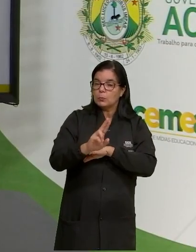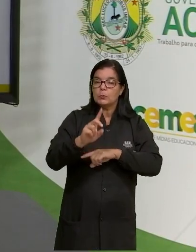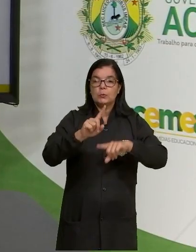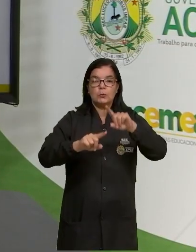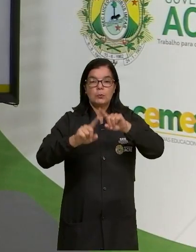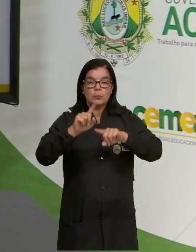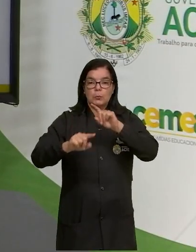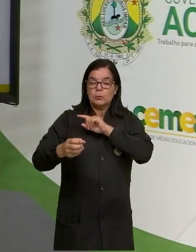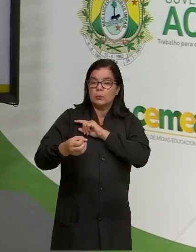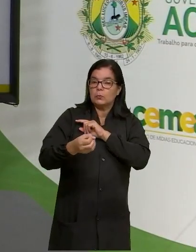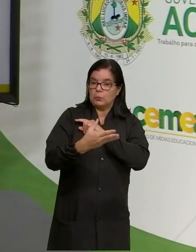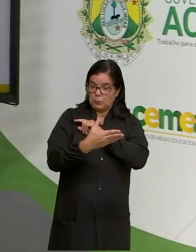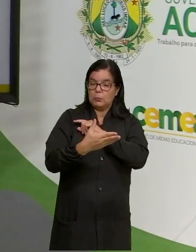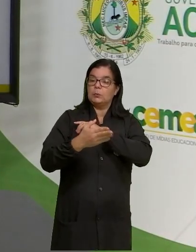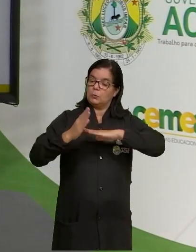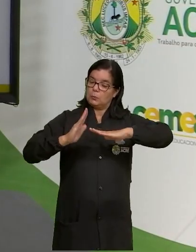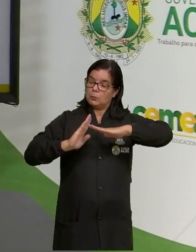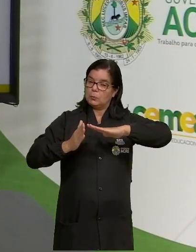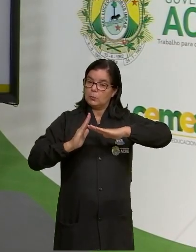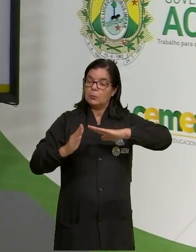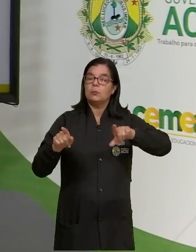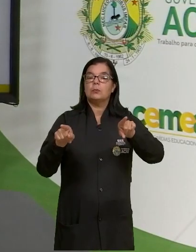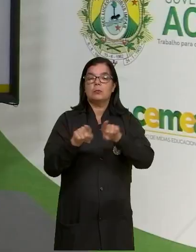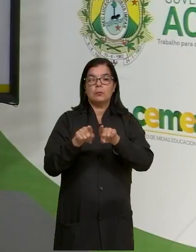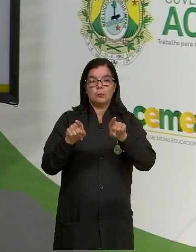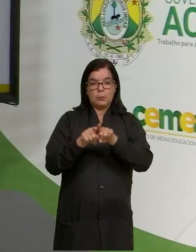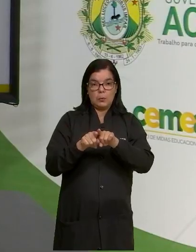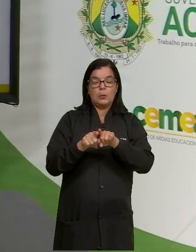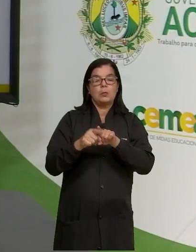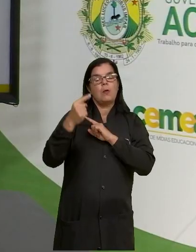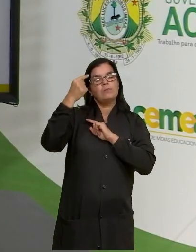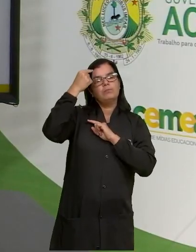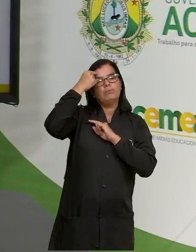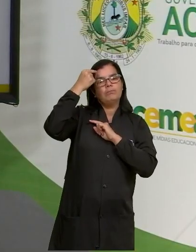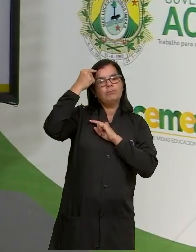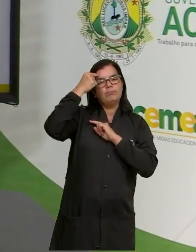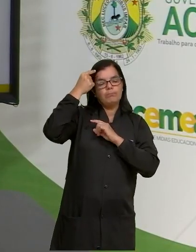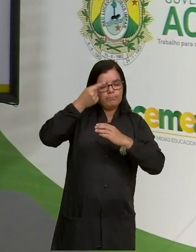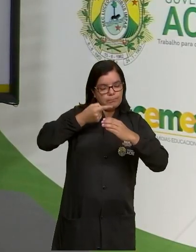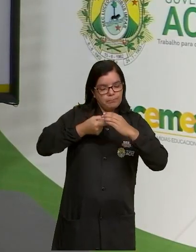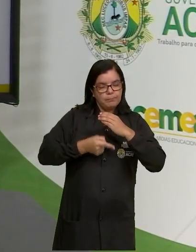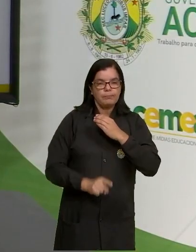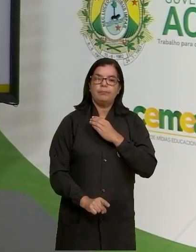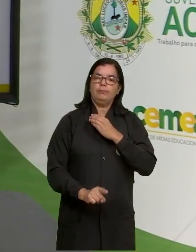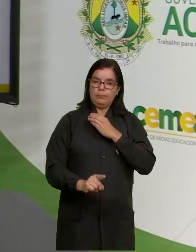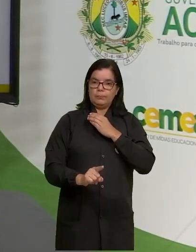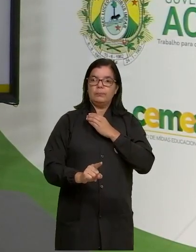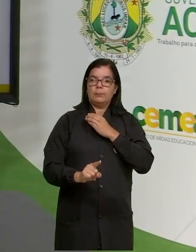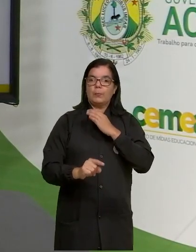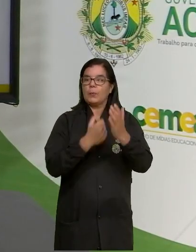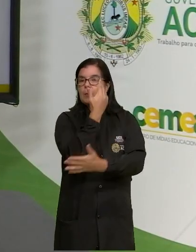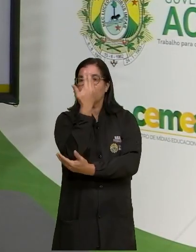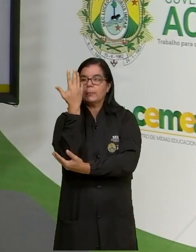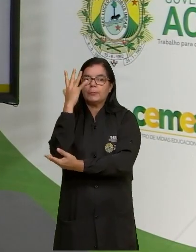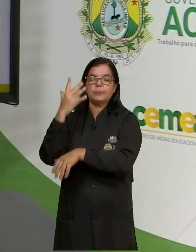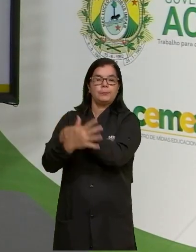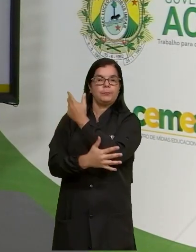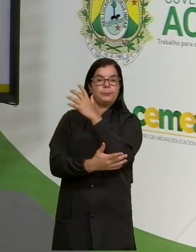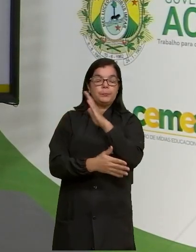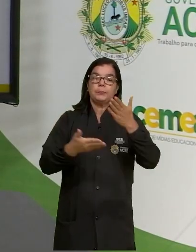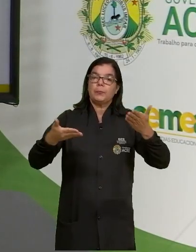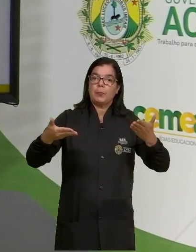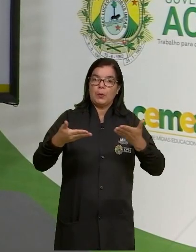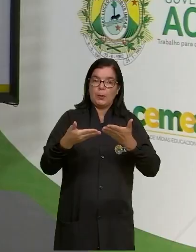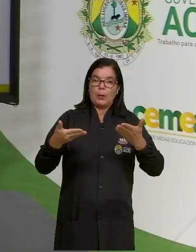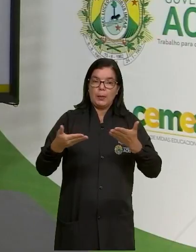instrumentos modernos e contemporâneos para fazer uma reflexão mais aprofundada sobre a natureza. Então,